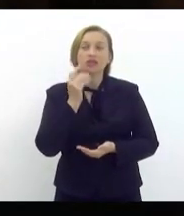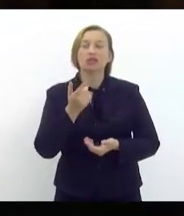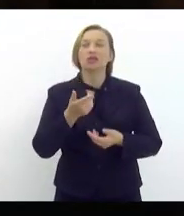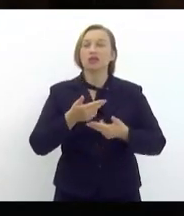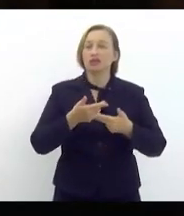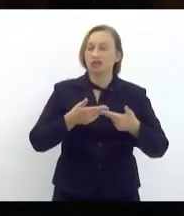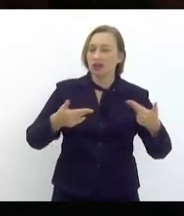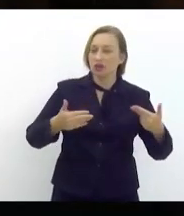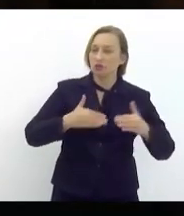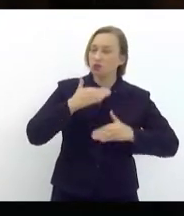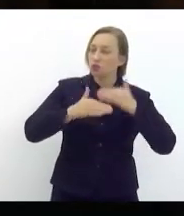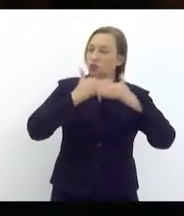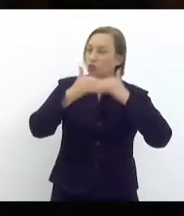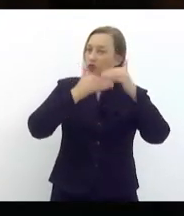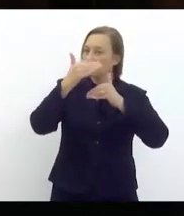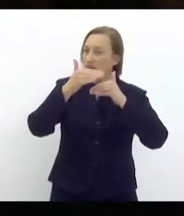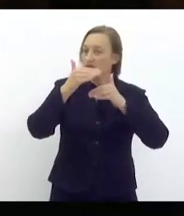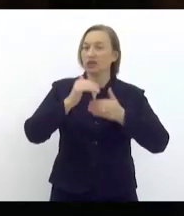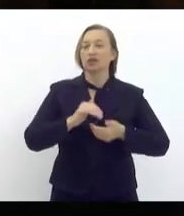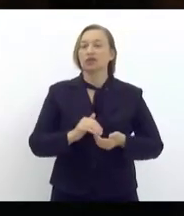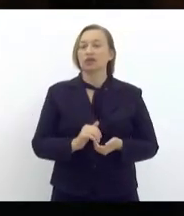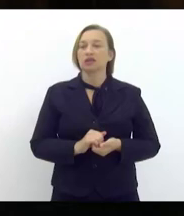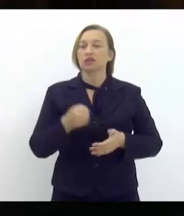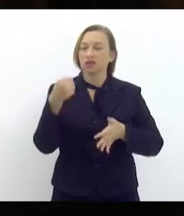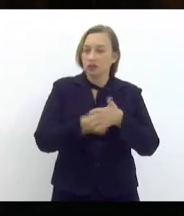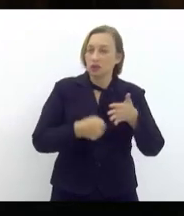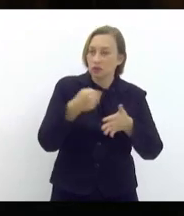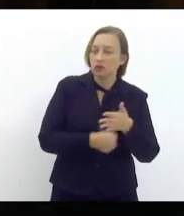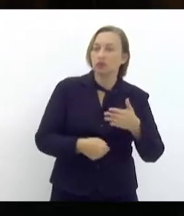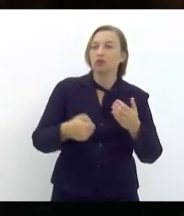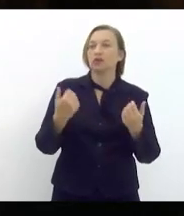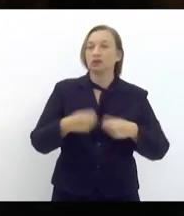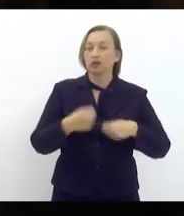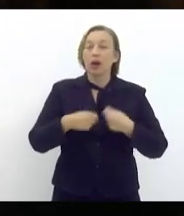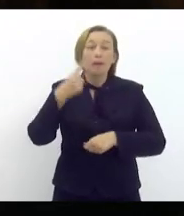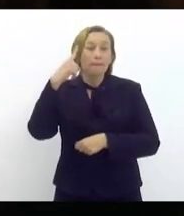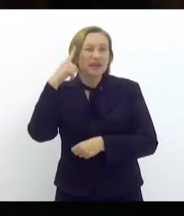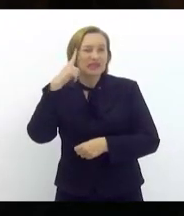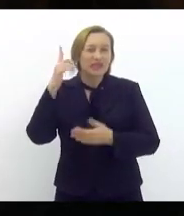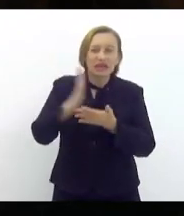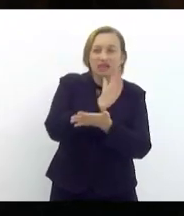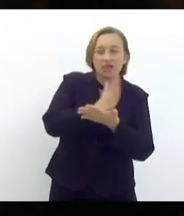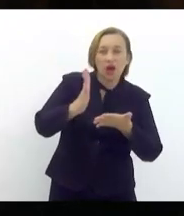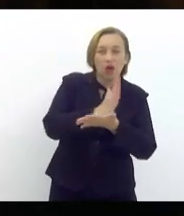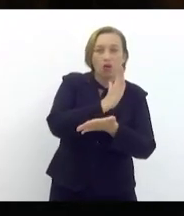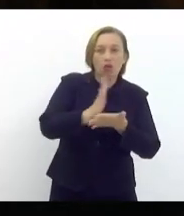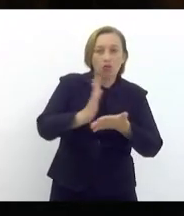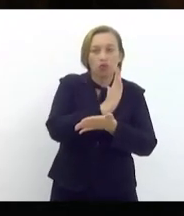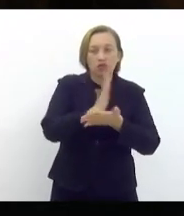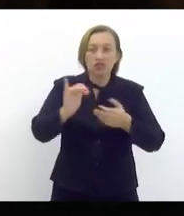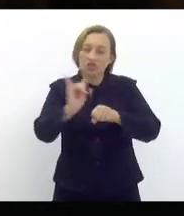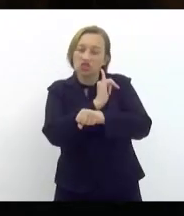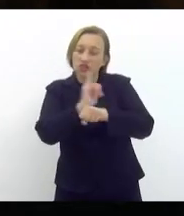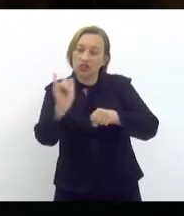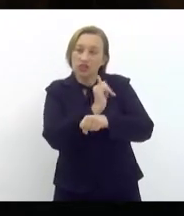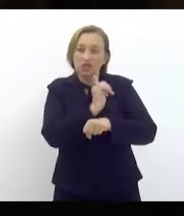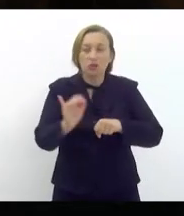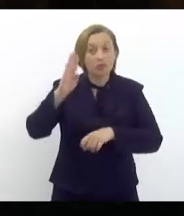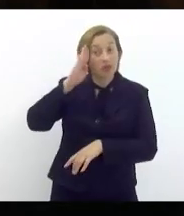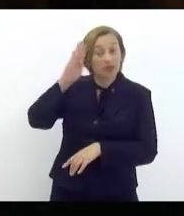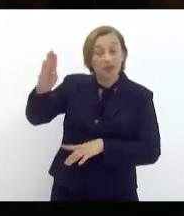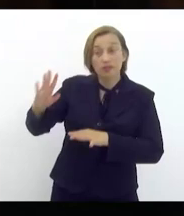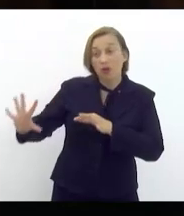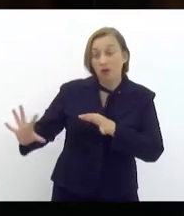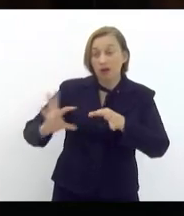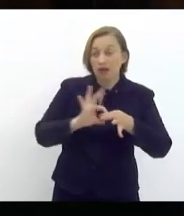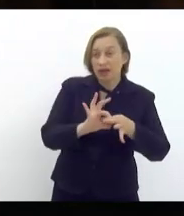avançar entendendo que é importante repensar algumas prioridades sobretudo aquelas diretamente ligadas